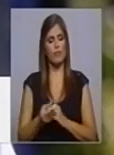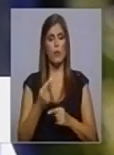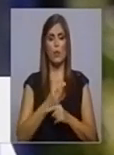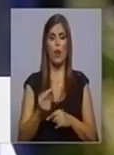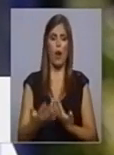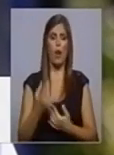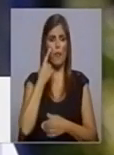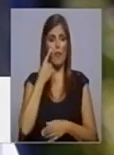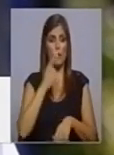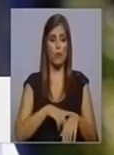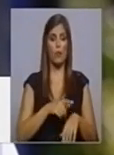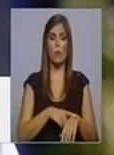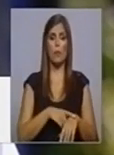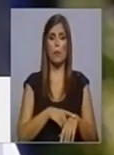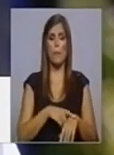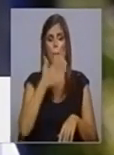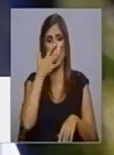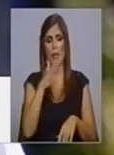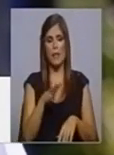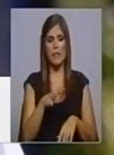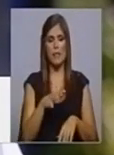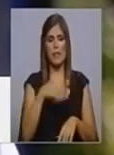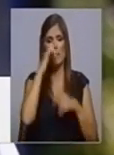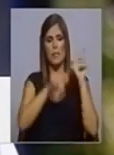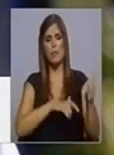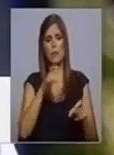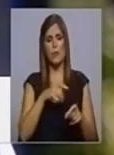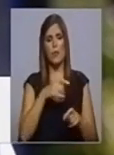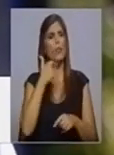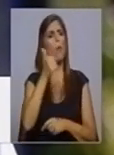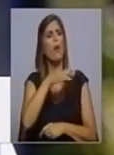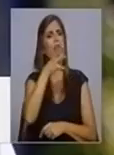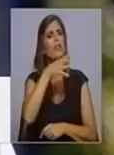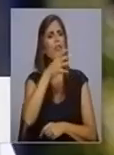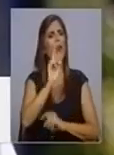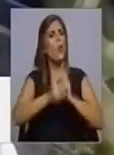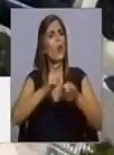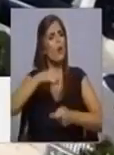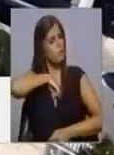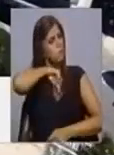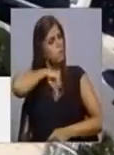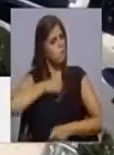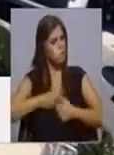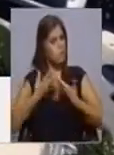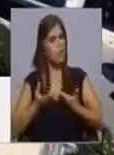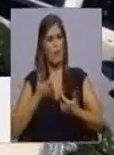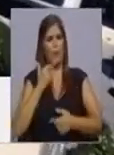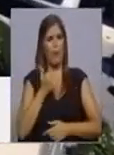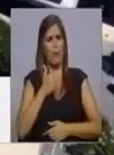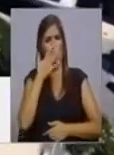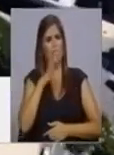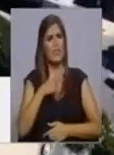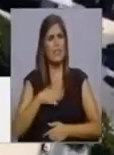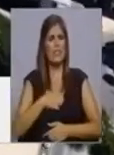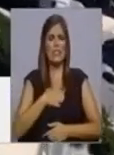um tempo em que parece quase que as pessoas não podem dizer o que lhes vai na alma. Há um sentimento